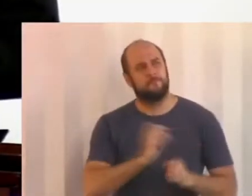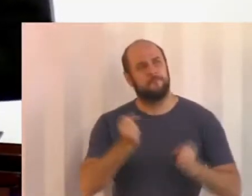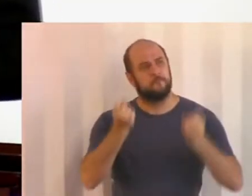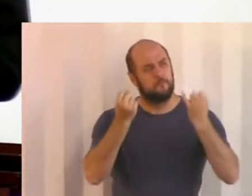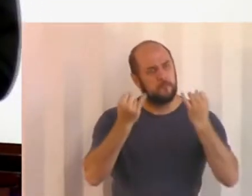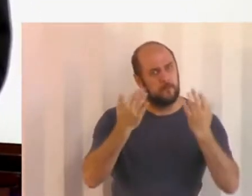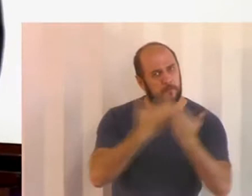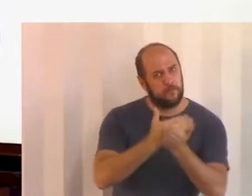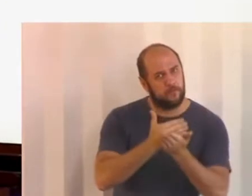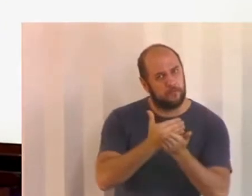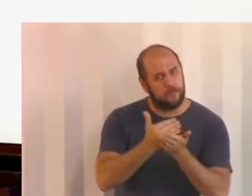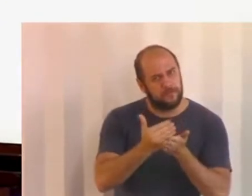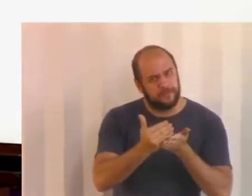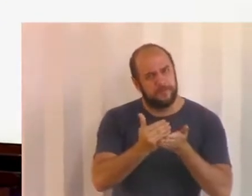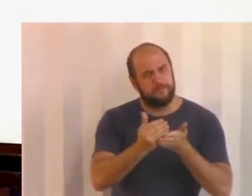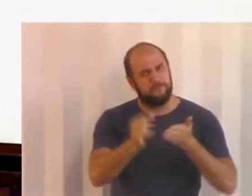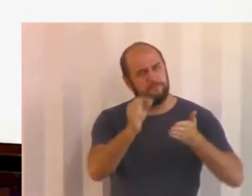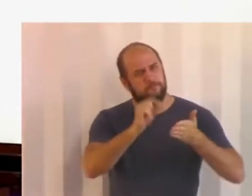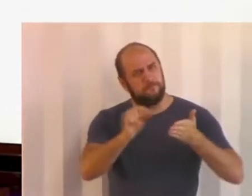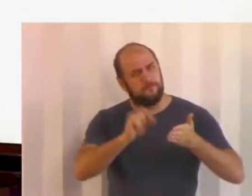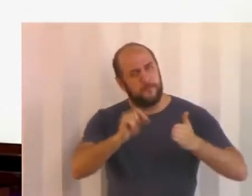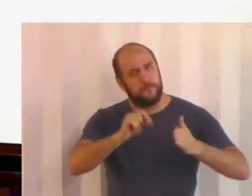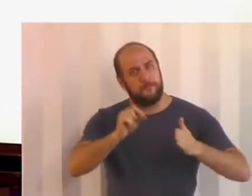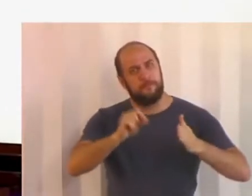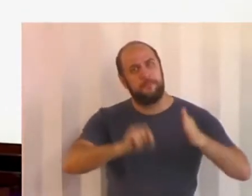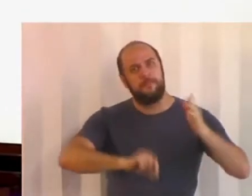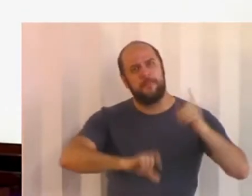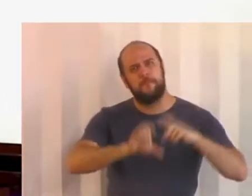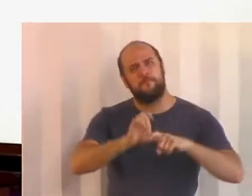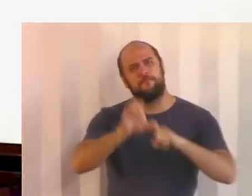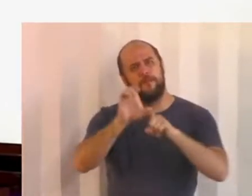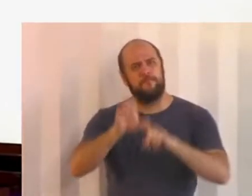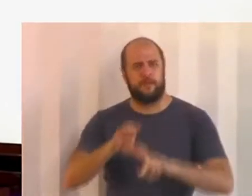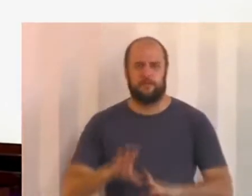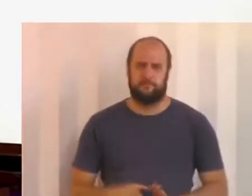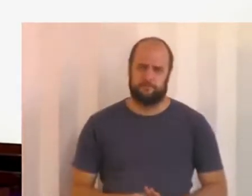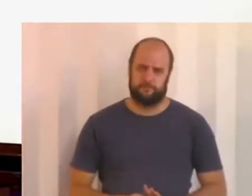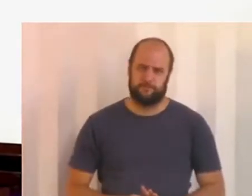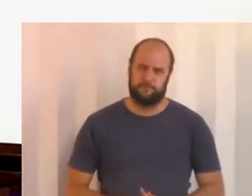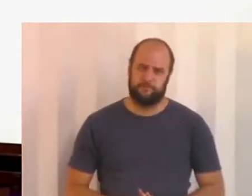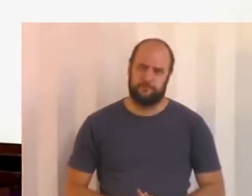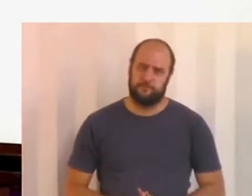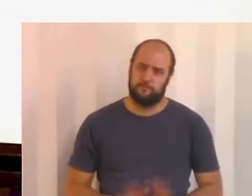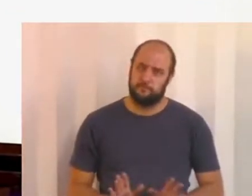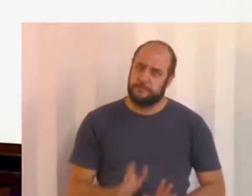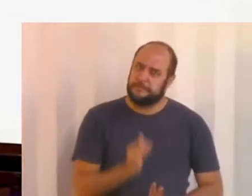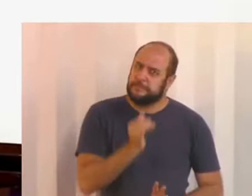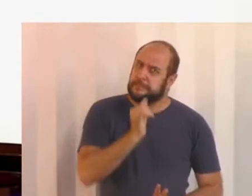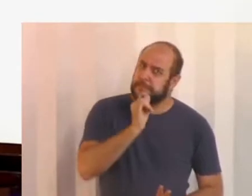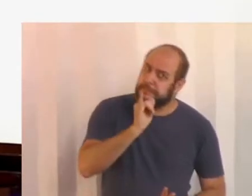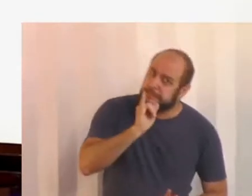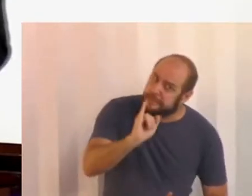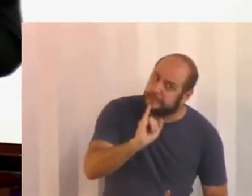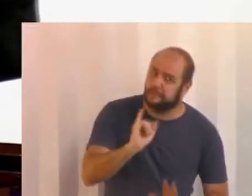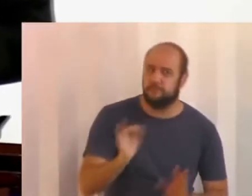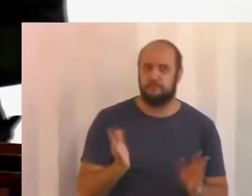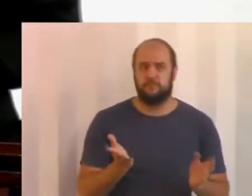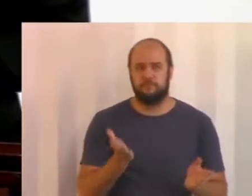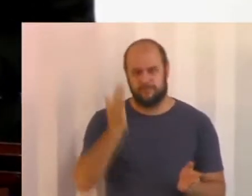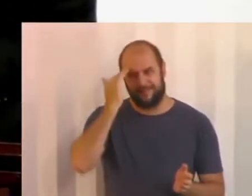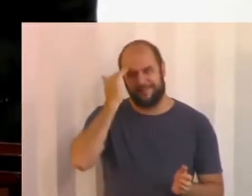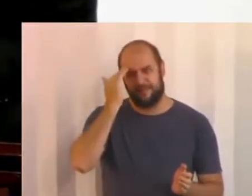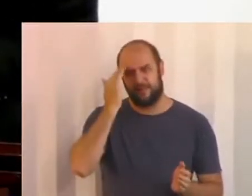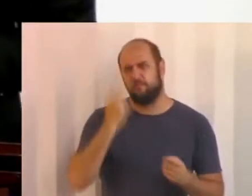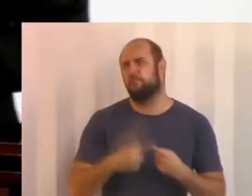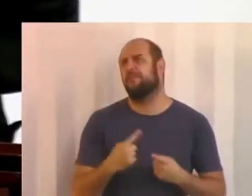colocando algumas condicionais. Se há, pois, se alguma coisa. E por que ele está fazendo